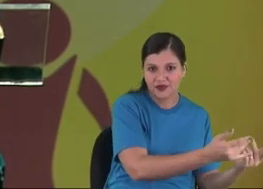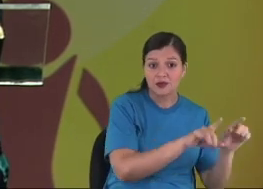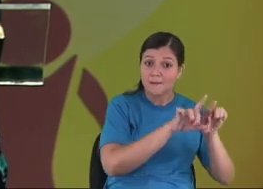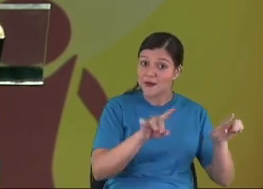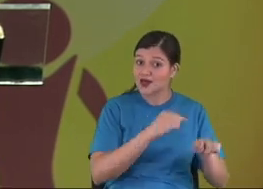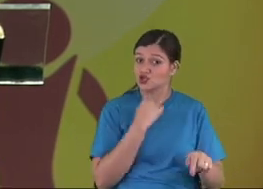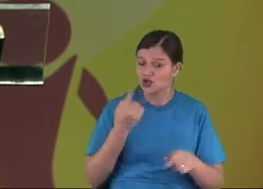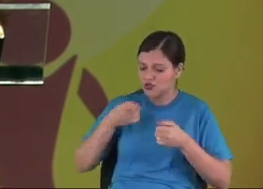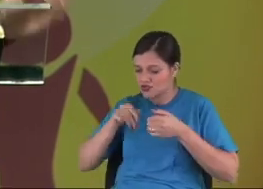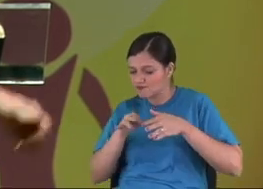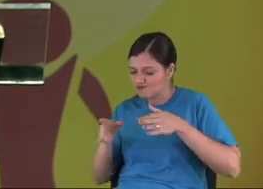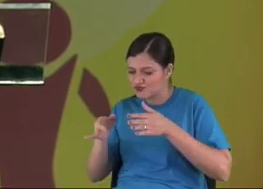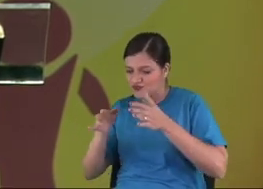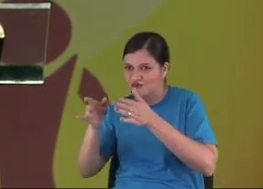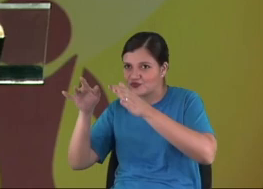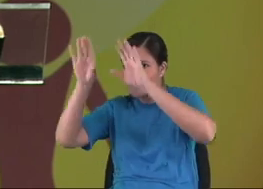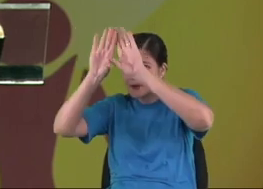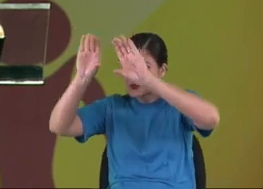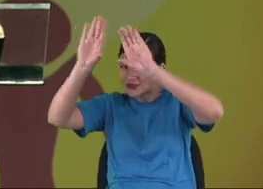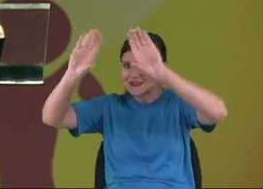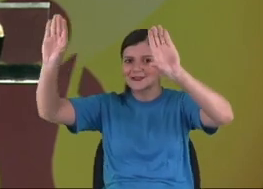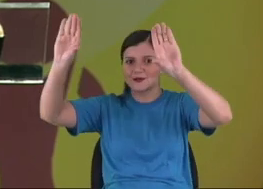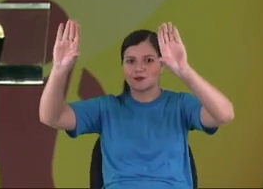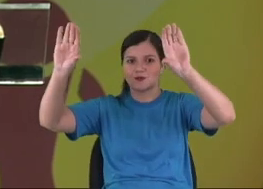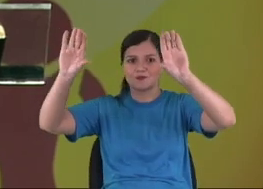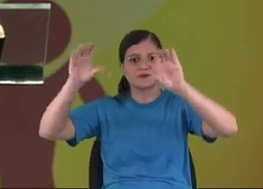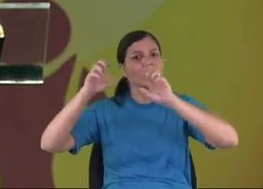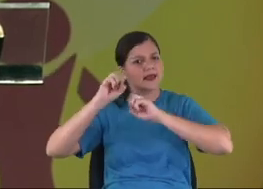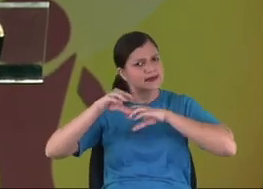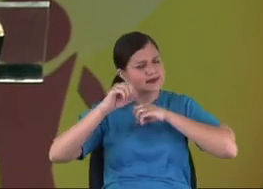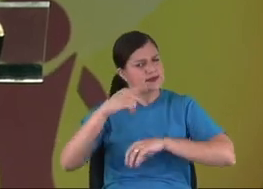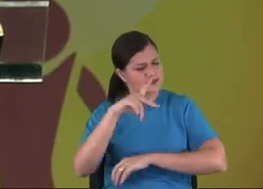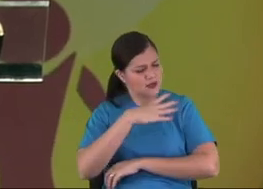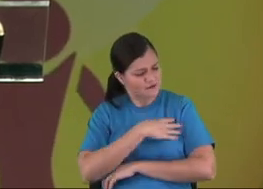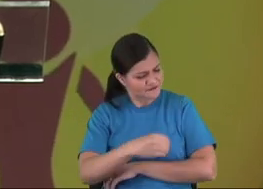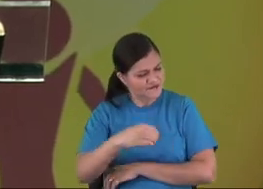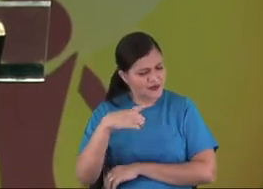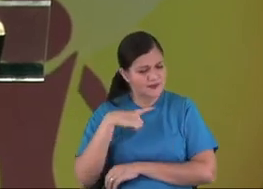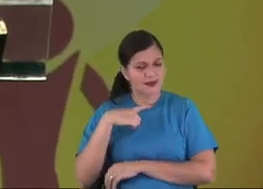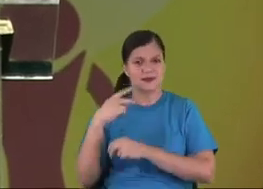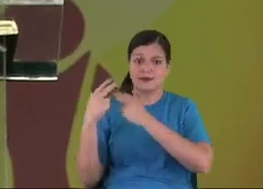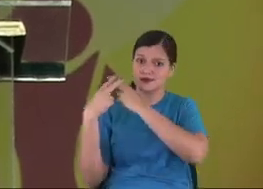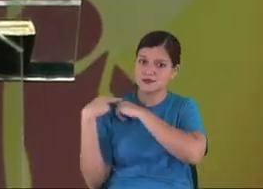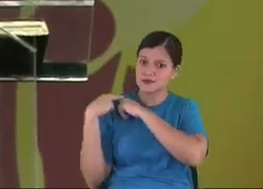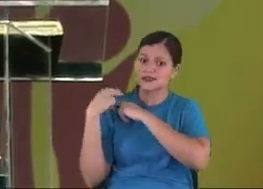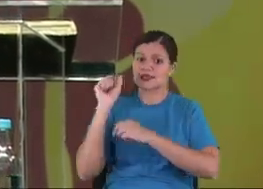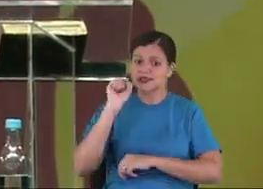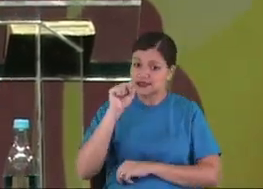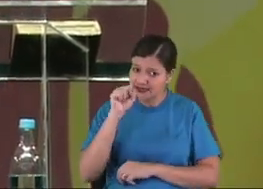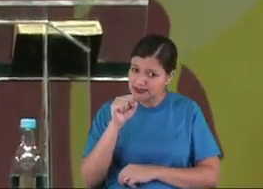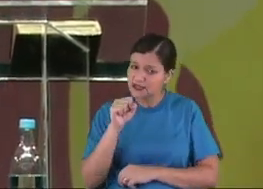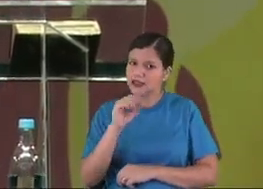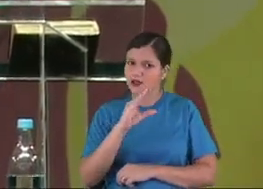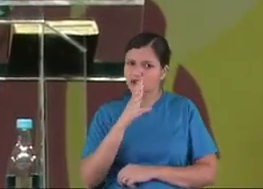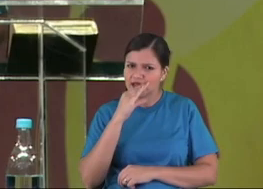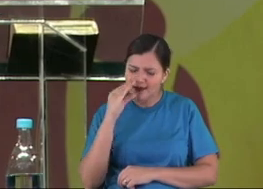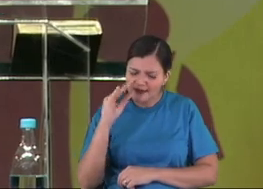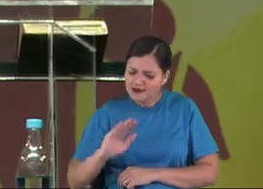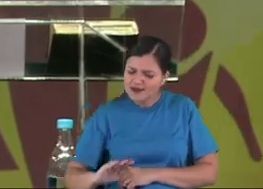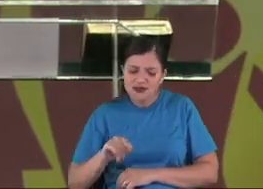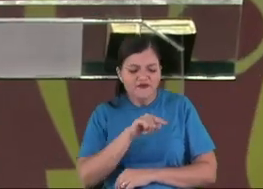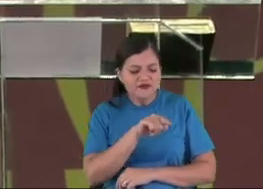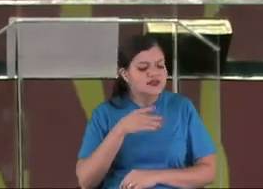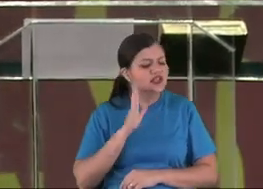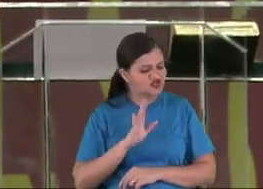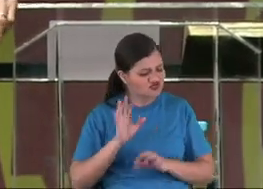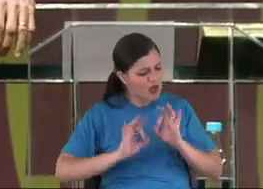Ensine o seu filho a responsabilidade de levar as coisas. Sim, quando ele é pequeno, você tem que lembrar, já colocou o caderno na mochila, já colocou